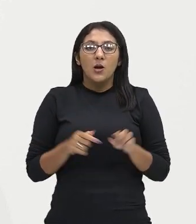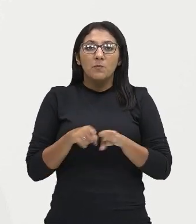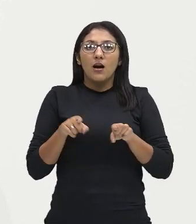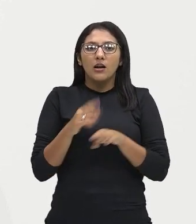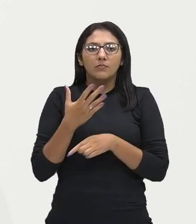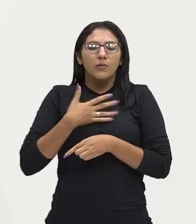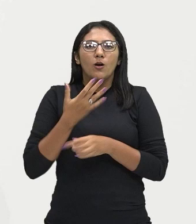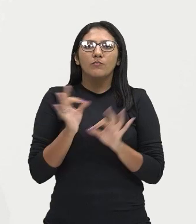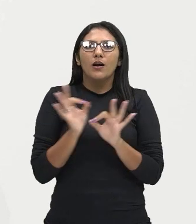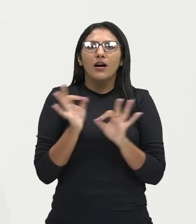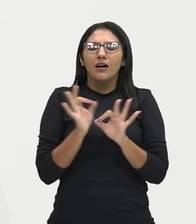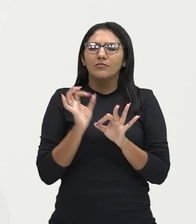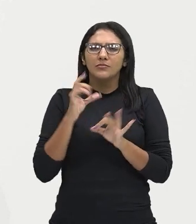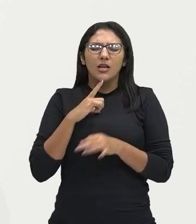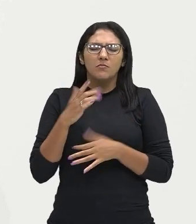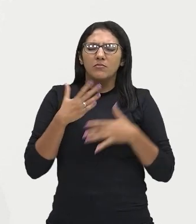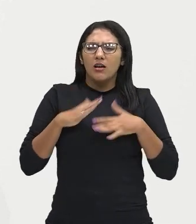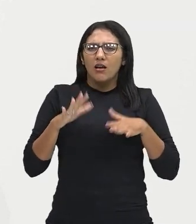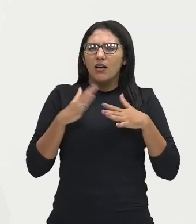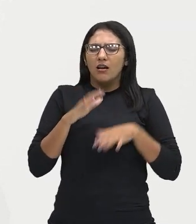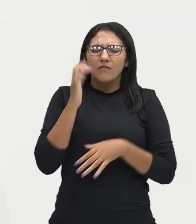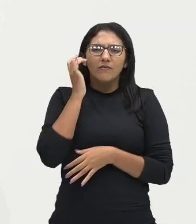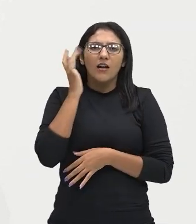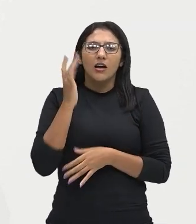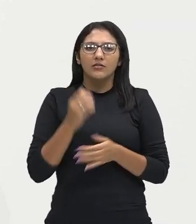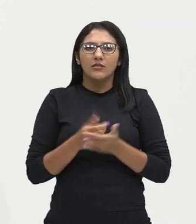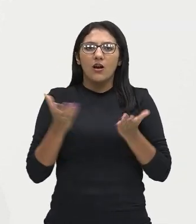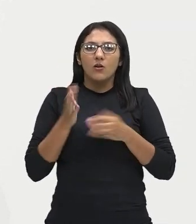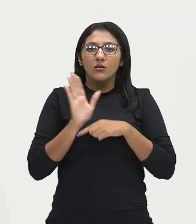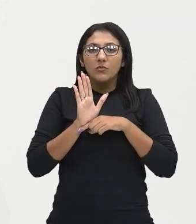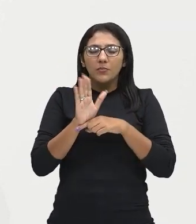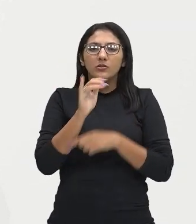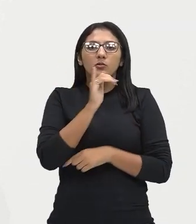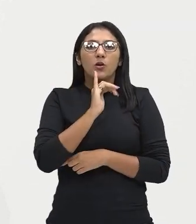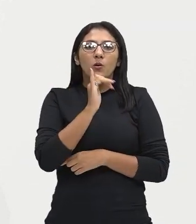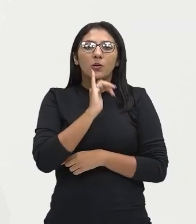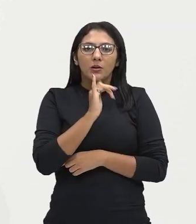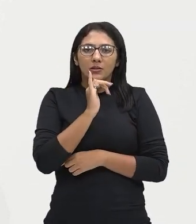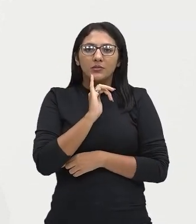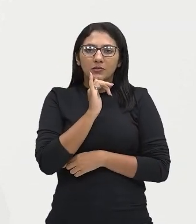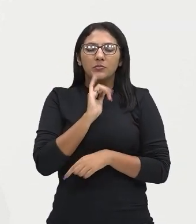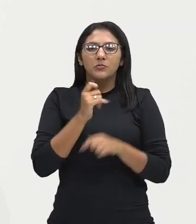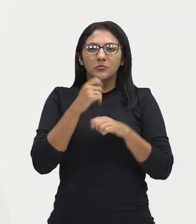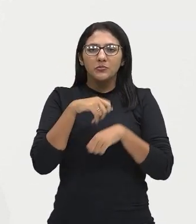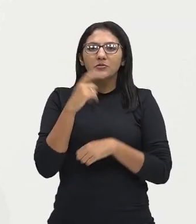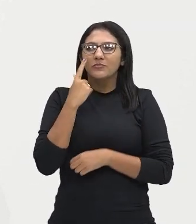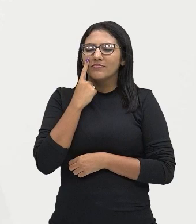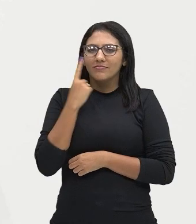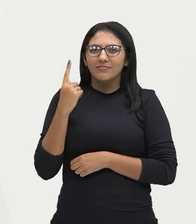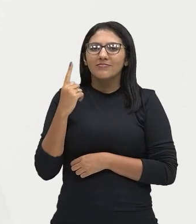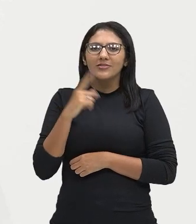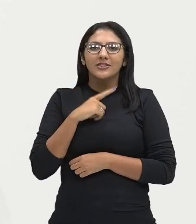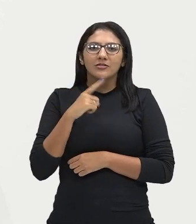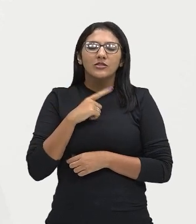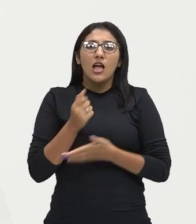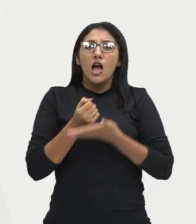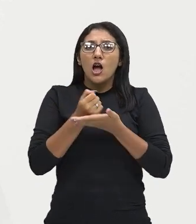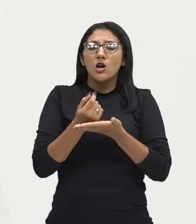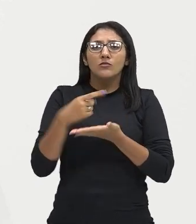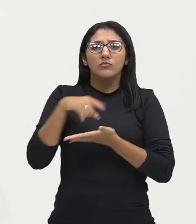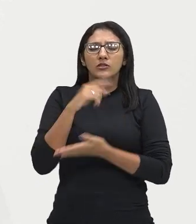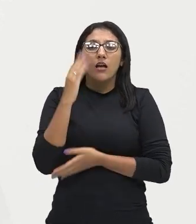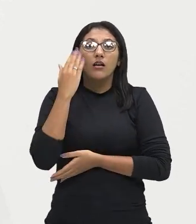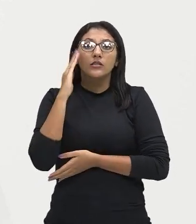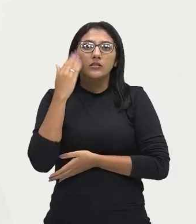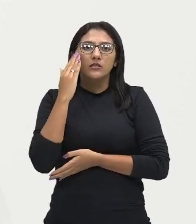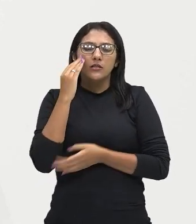assusta não, porque isso é muito tranquilo. O professor trouxe aqui um exemplo aqui bem ilustrado aqui que vai ajudar você